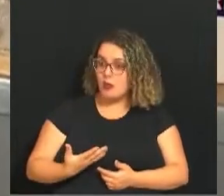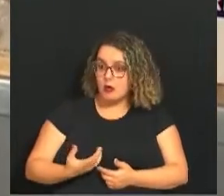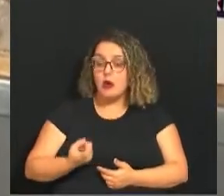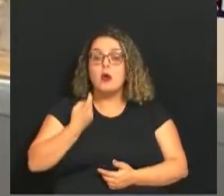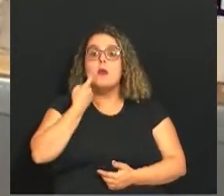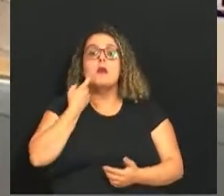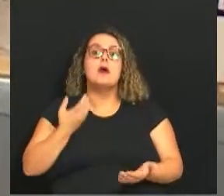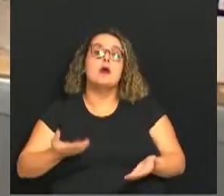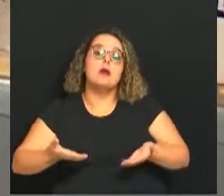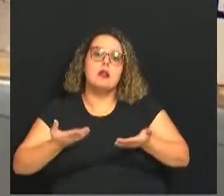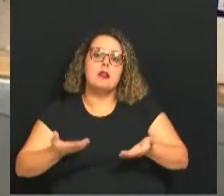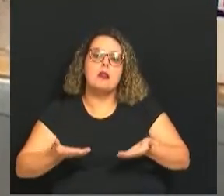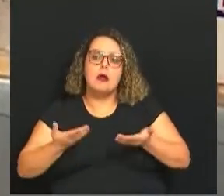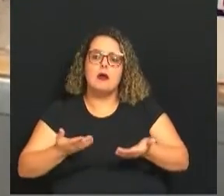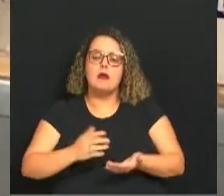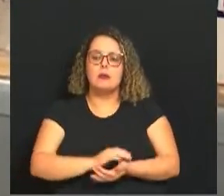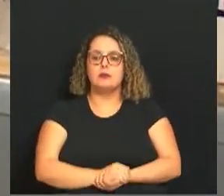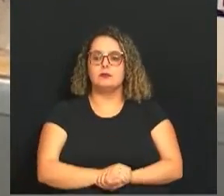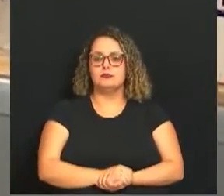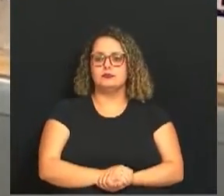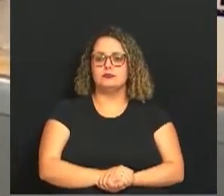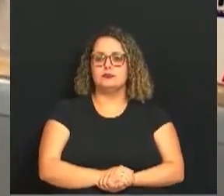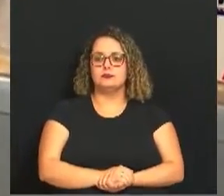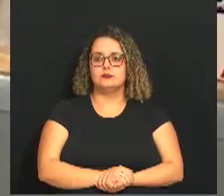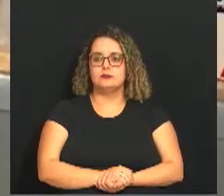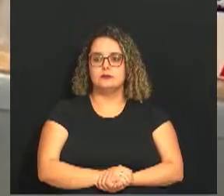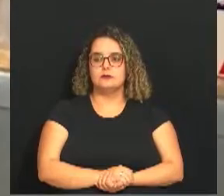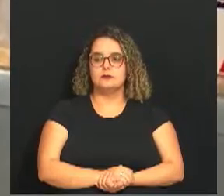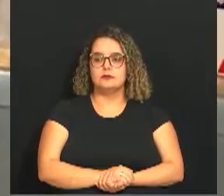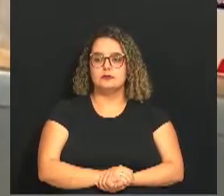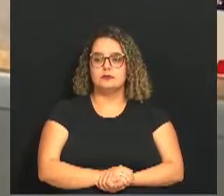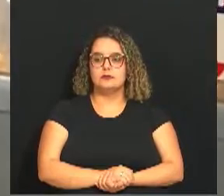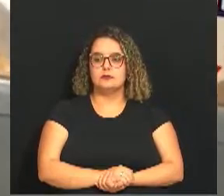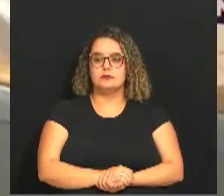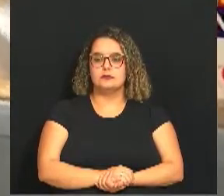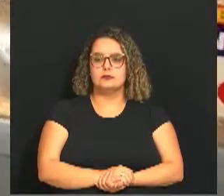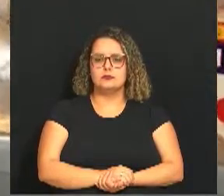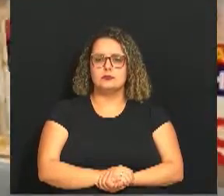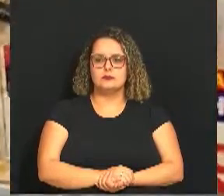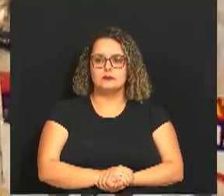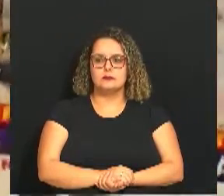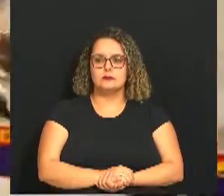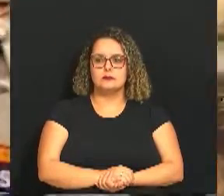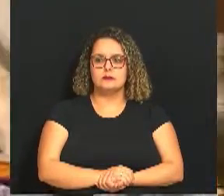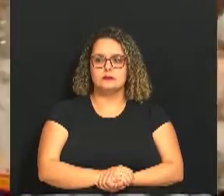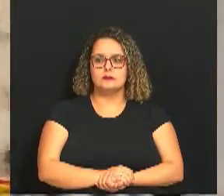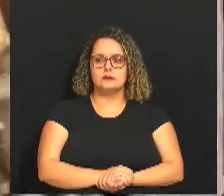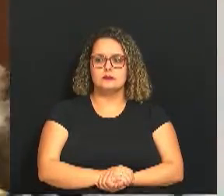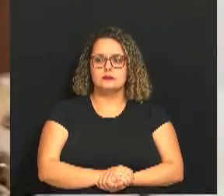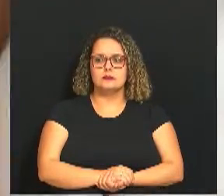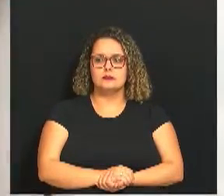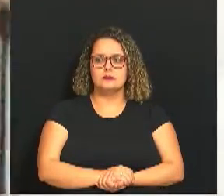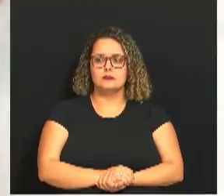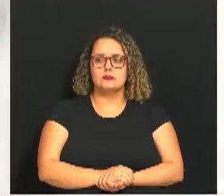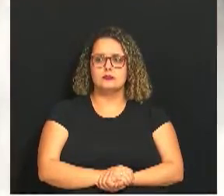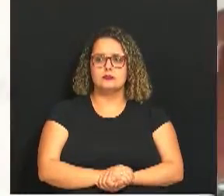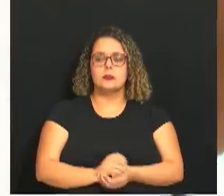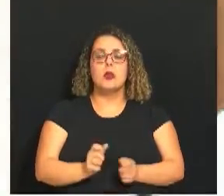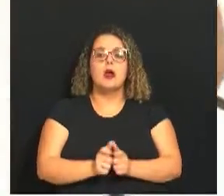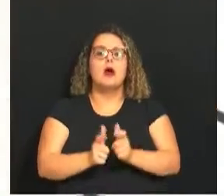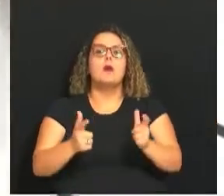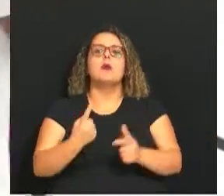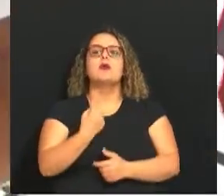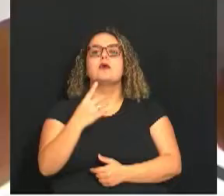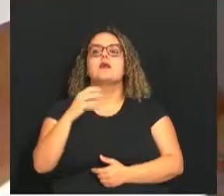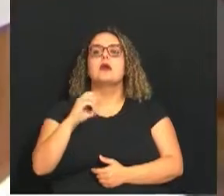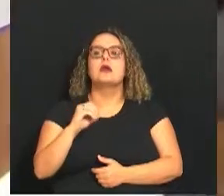leve. Bom, e com relação ao mesmo período do ano passado, a procura aumentou 10%? Aumentou 10%.